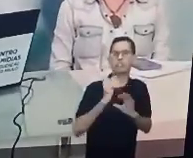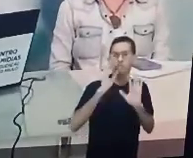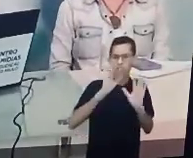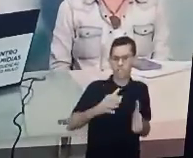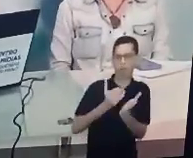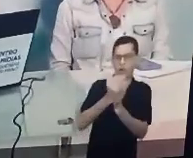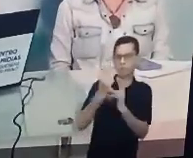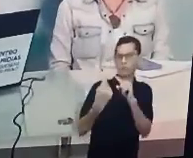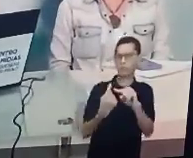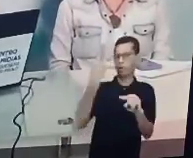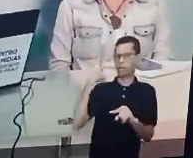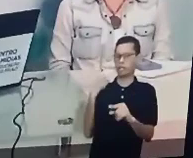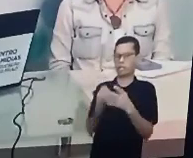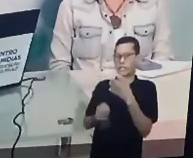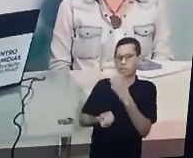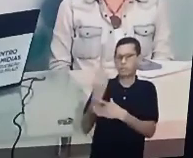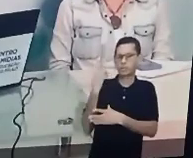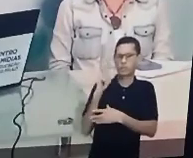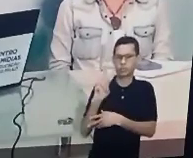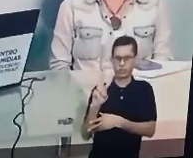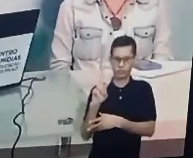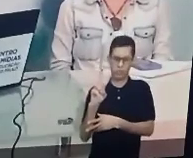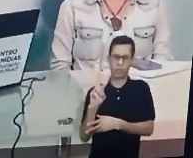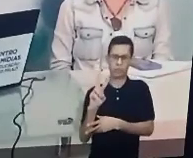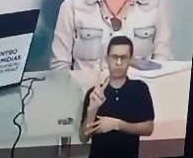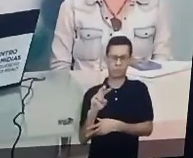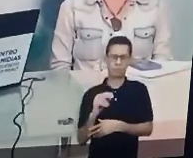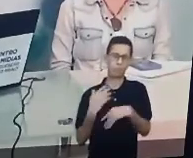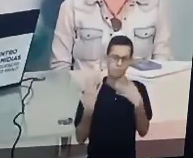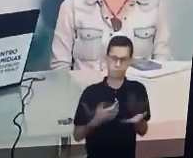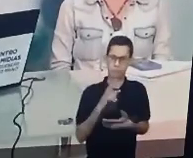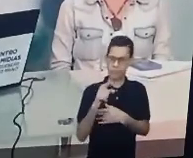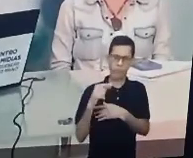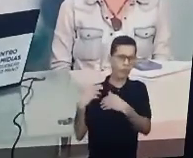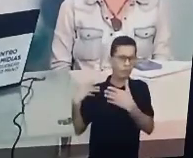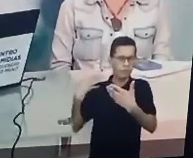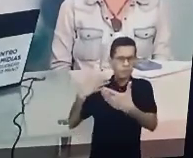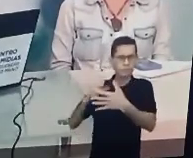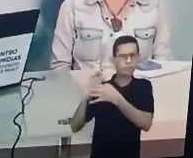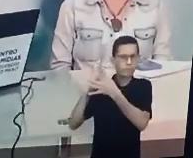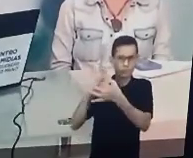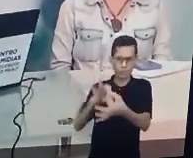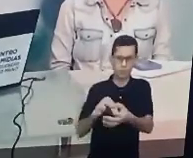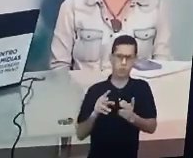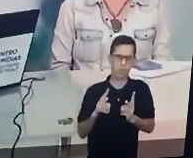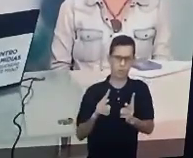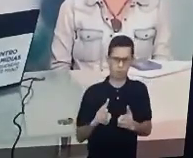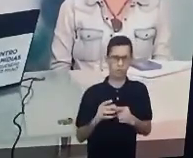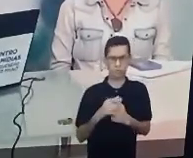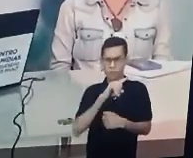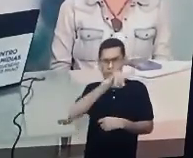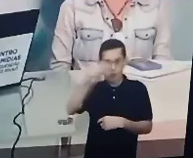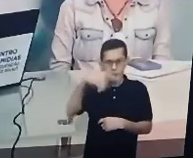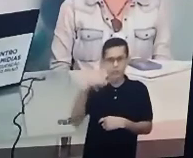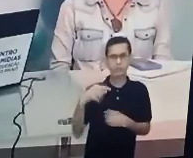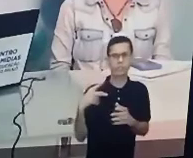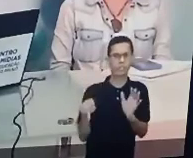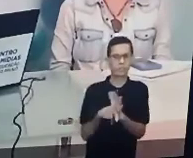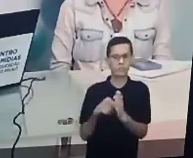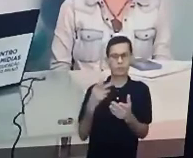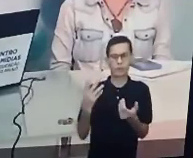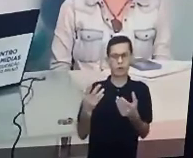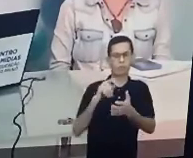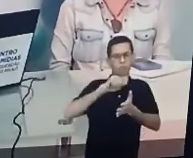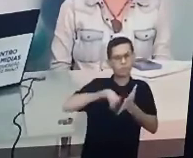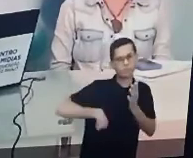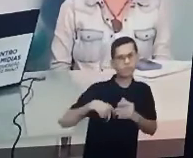no início, quando eu fiz a abertura do V. Tá? A vigência é a mesma. Então, docentes categoria V, de 18,